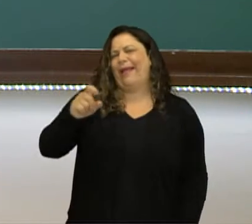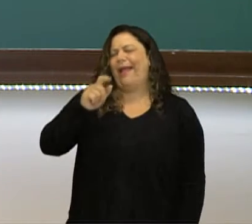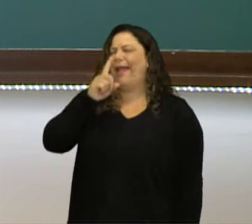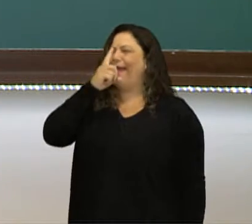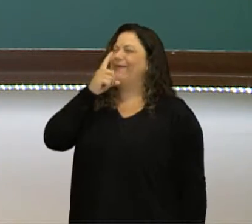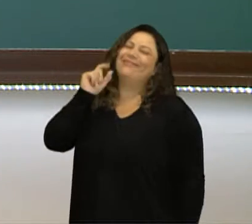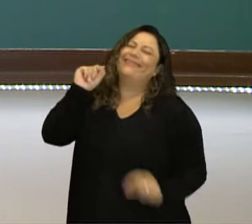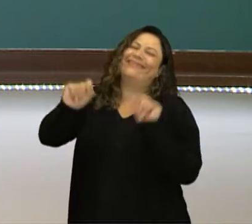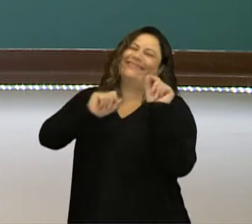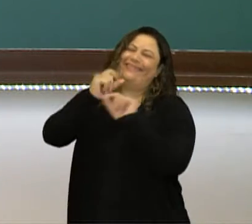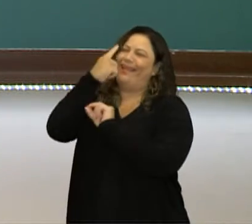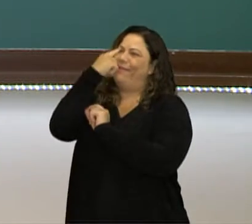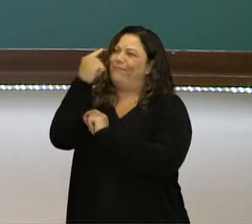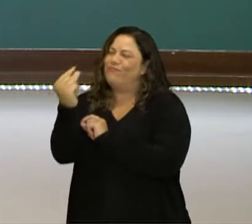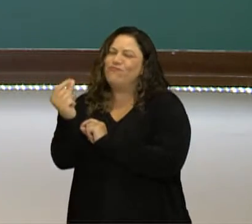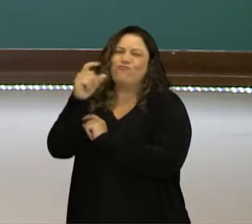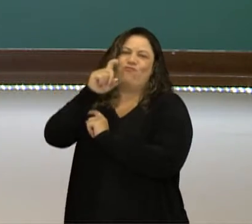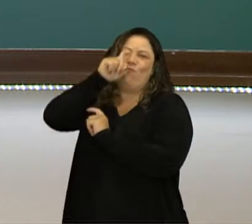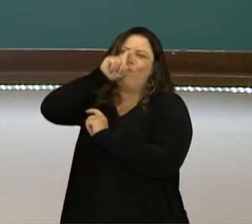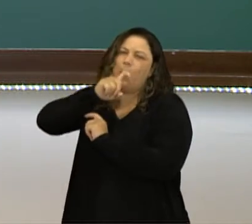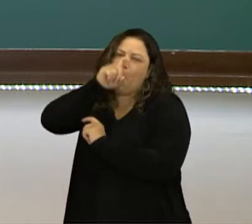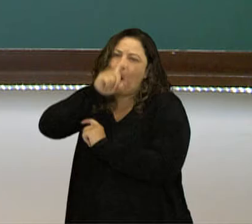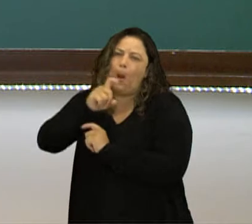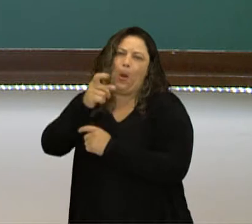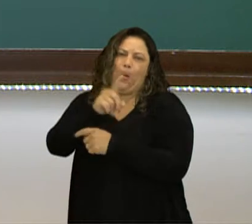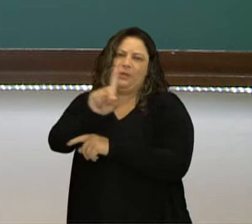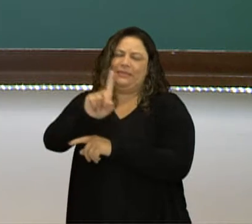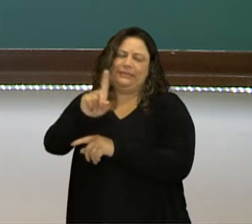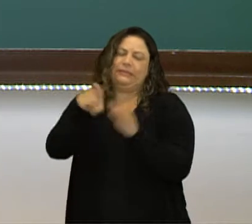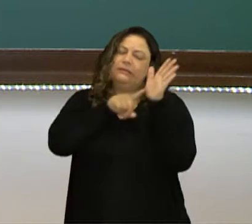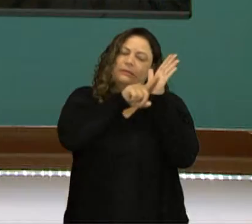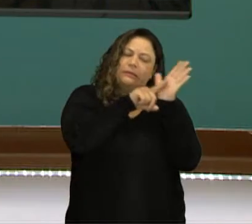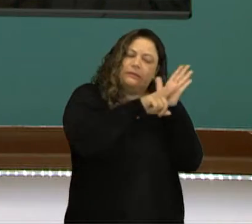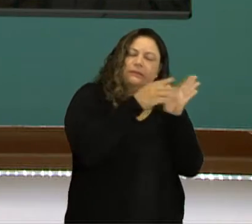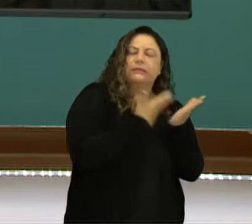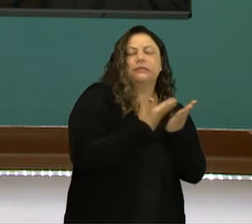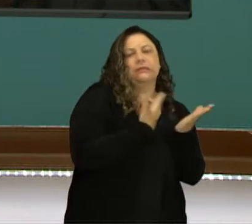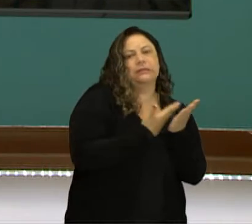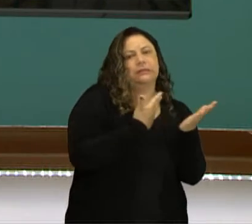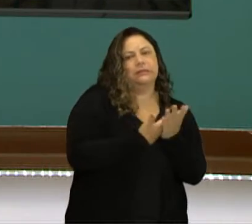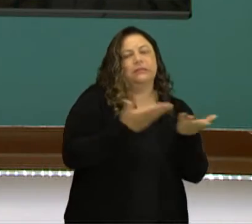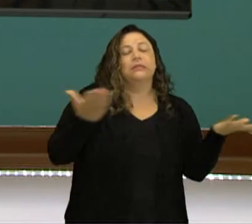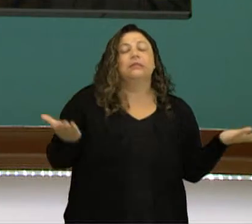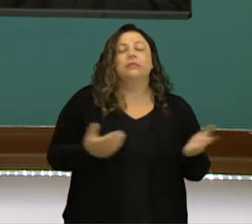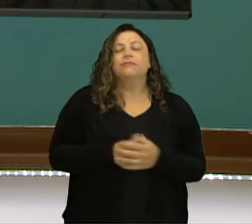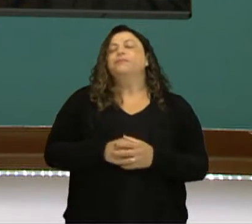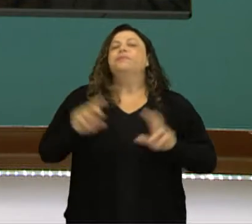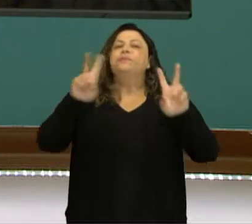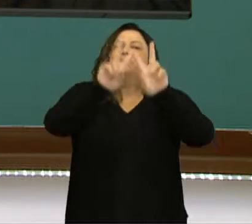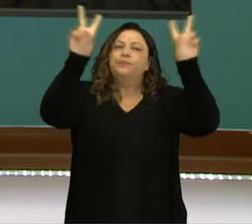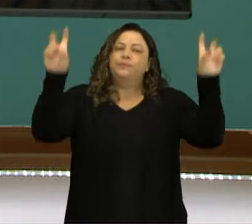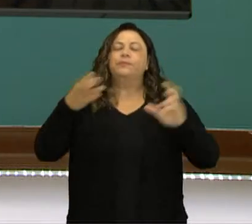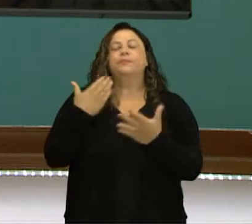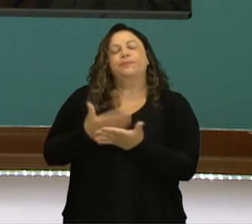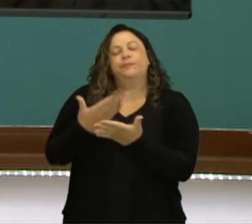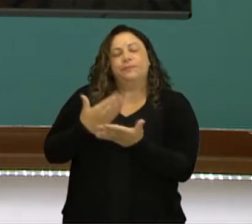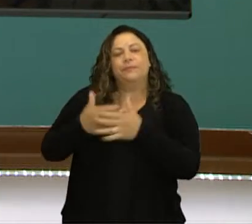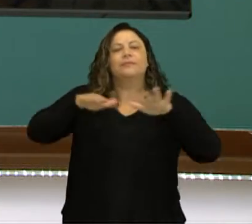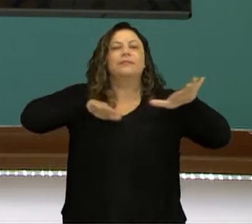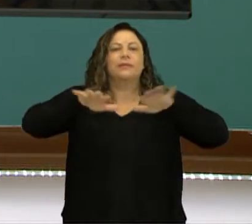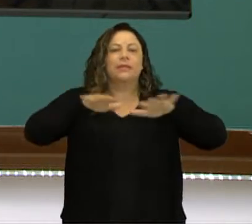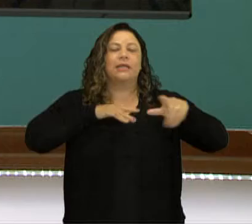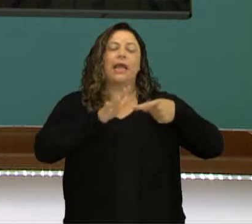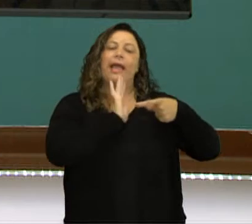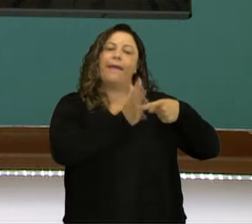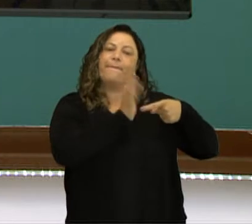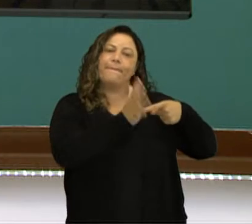sempre apenas ciência. Queridos, quando a gente fala em estudo de movimento, a gente fala isso em mecânica. E a mecânica ela é dividida em